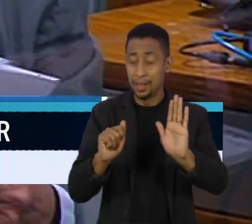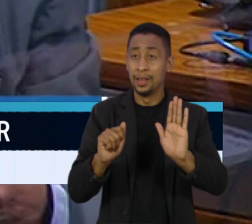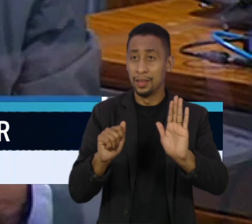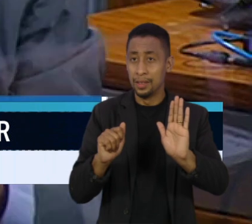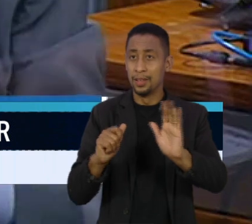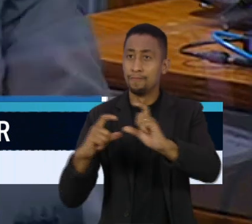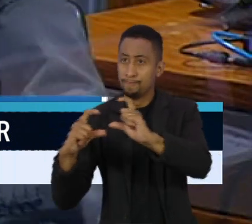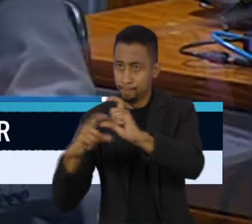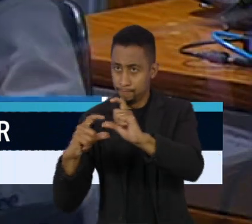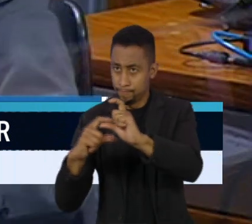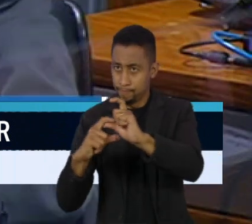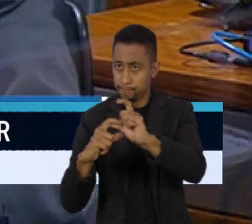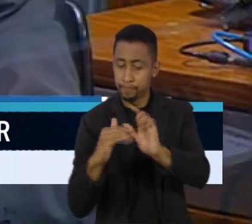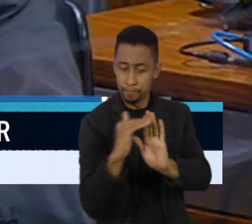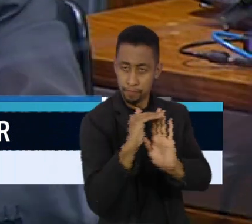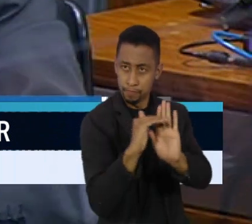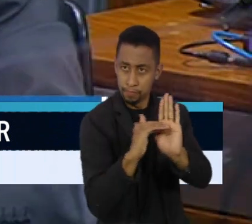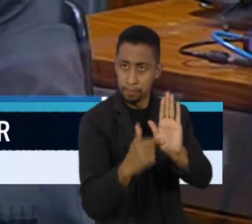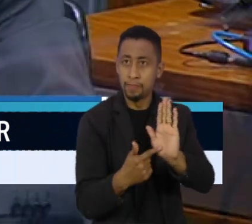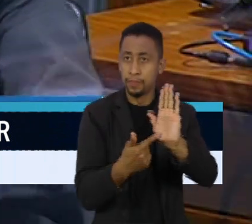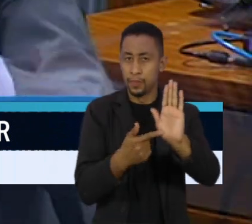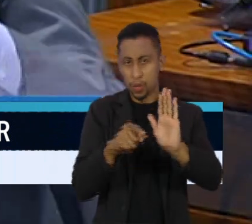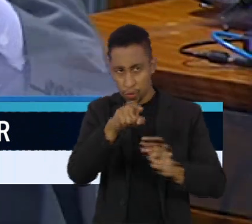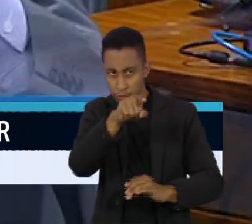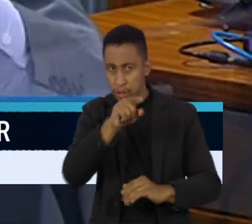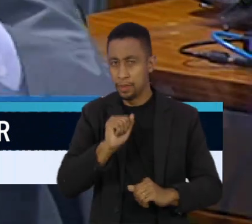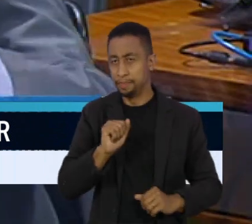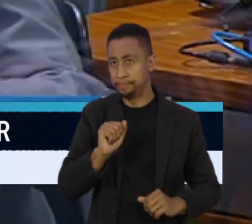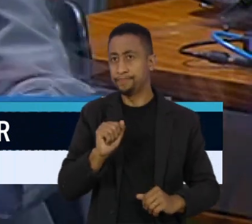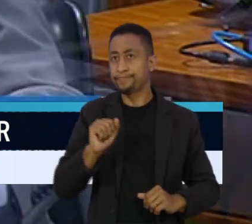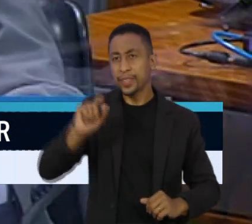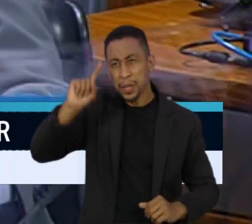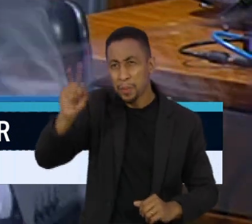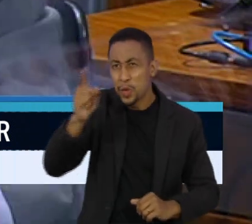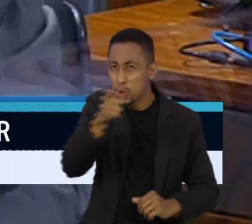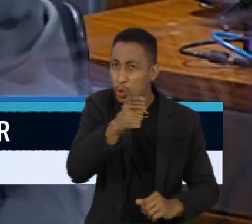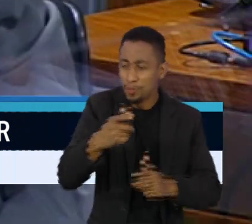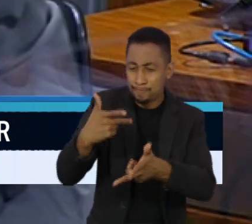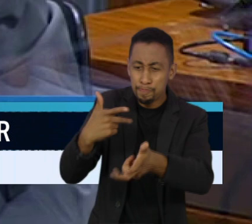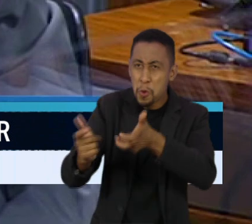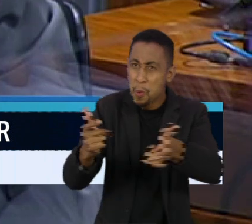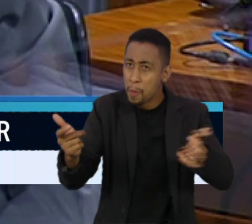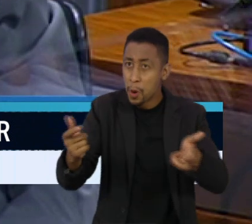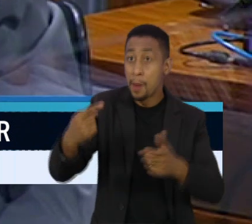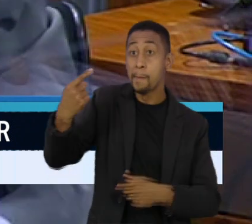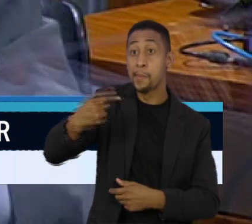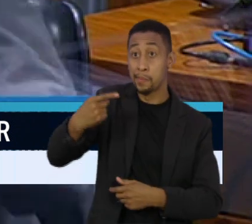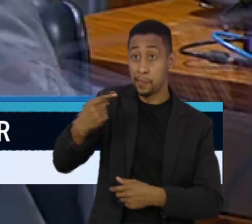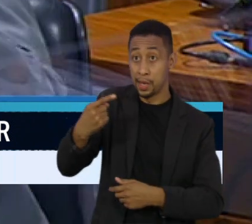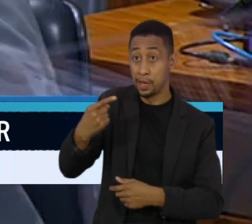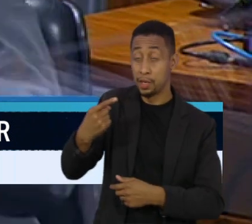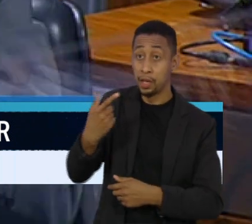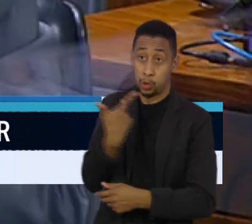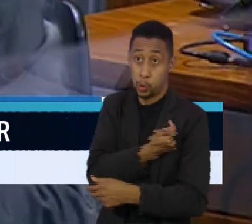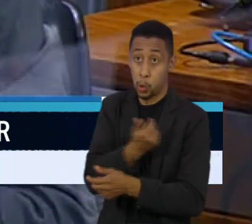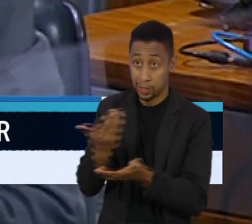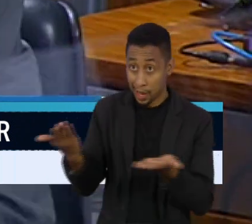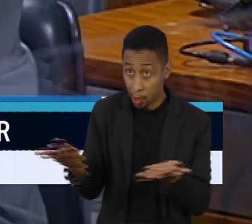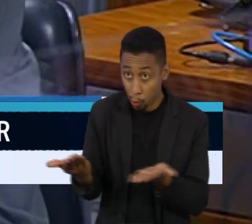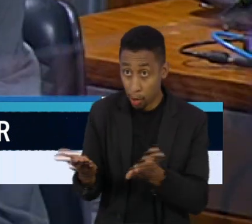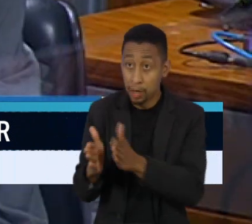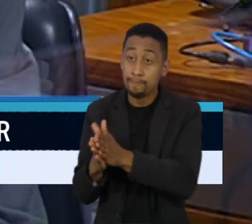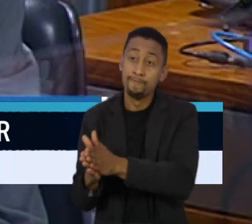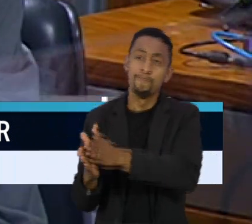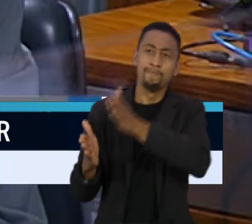o senhor está mandando aplicar a vacina, a primeira dose, agora. E a segunda dose com quantos